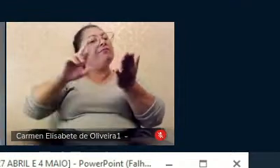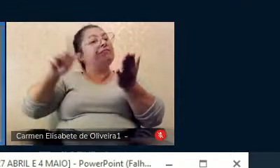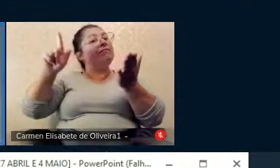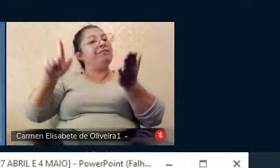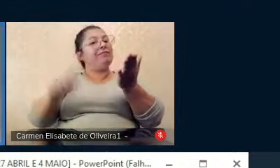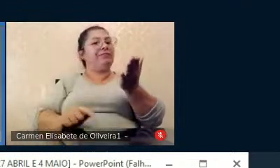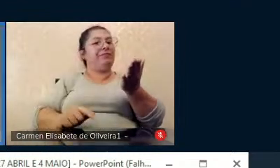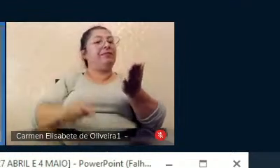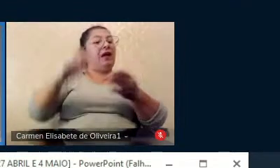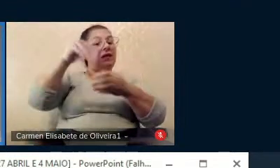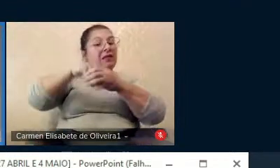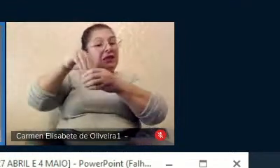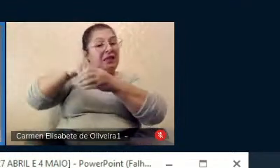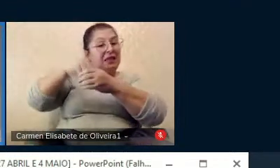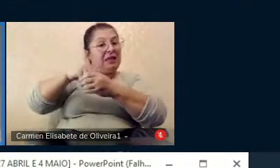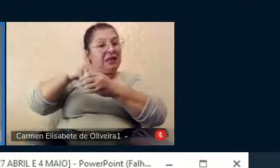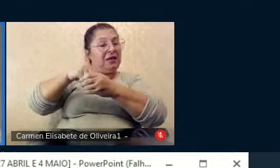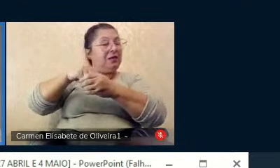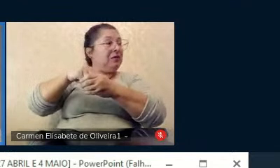Está dentro